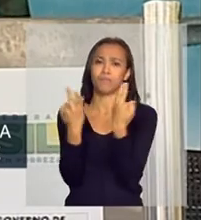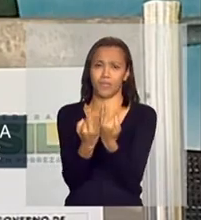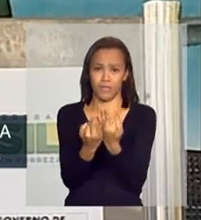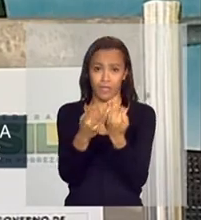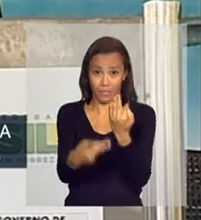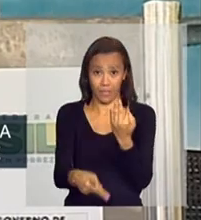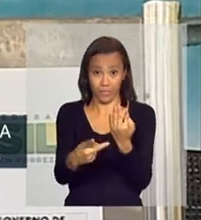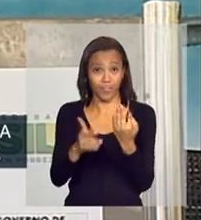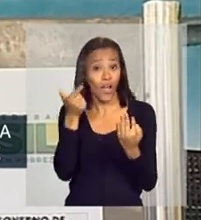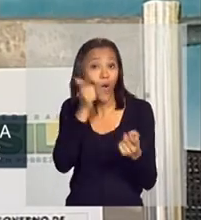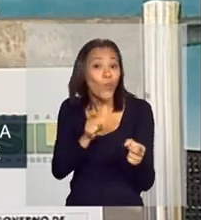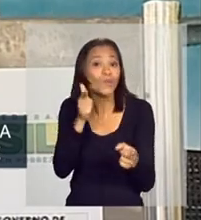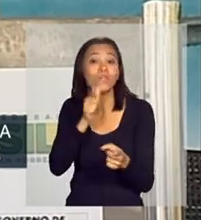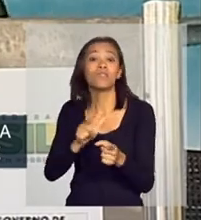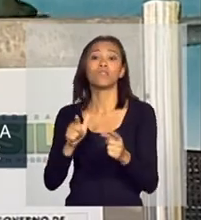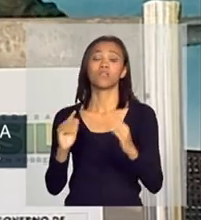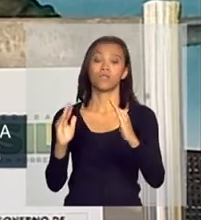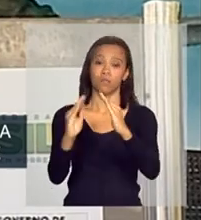sergiplanas contempladas.